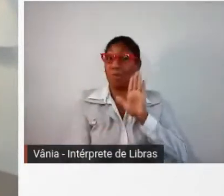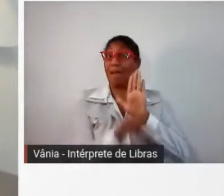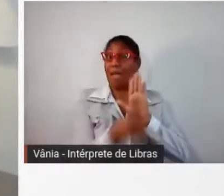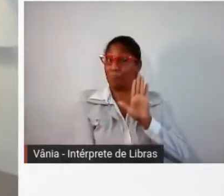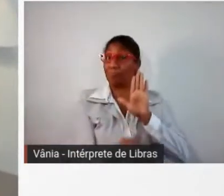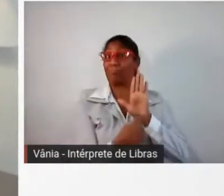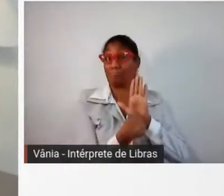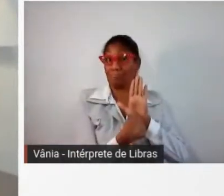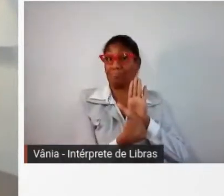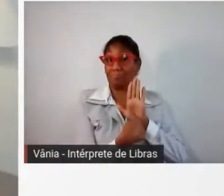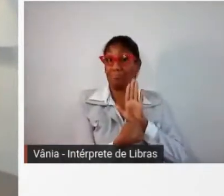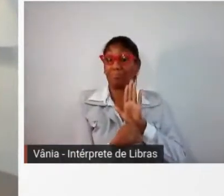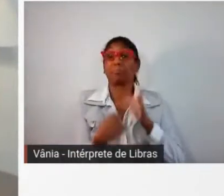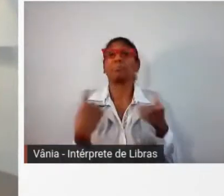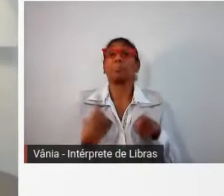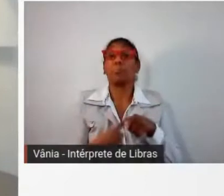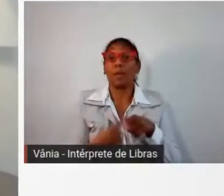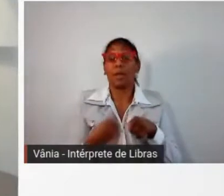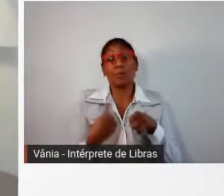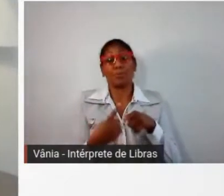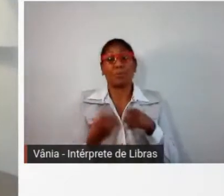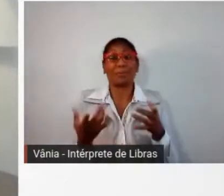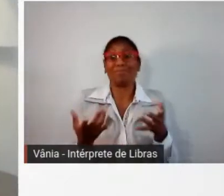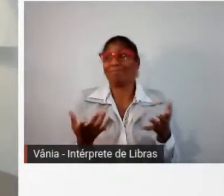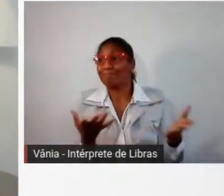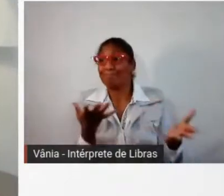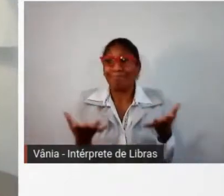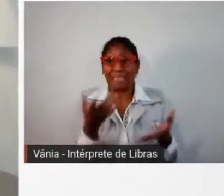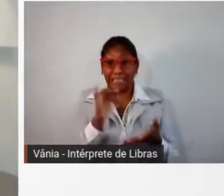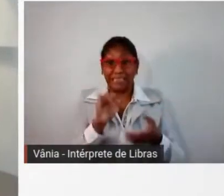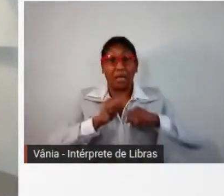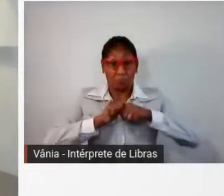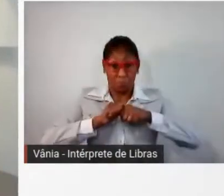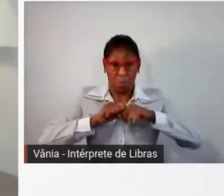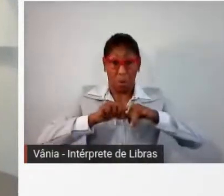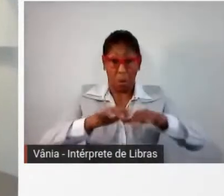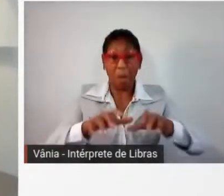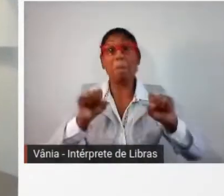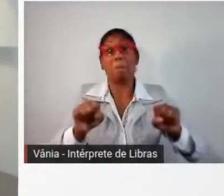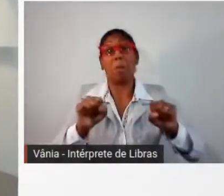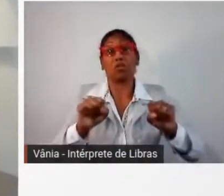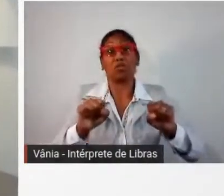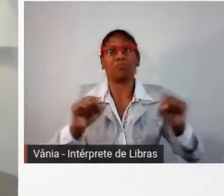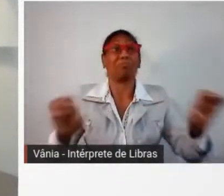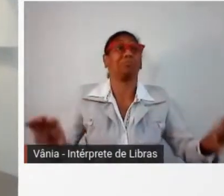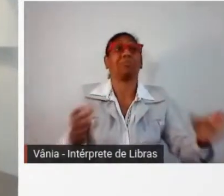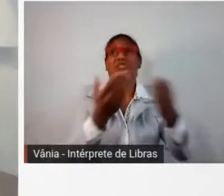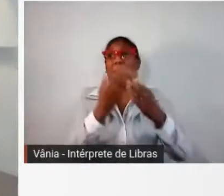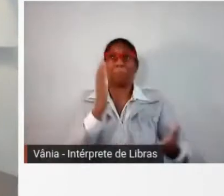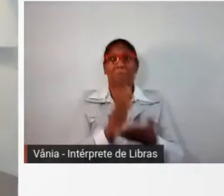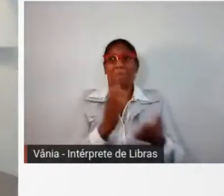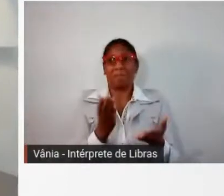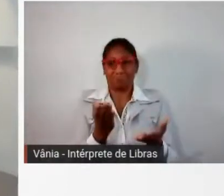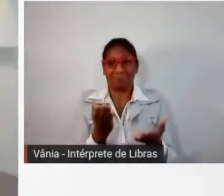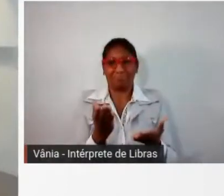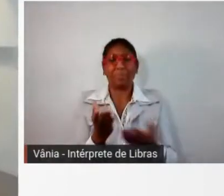que justamente não sejam necessárias medidas ainda mais restritivas. Nós observamos uma estabilização na demanda